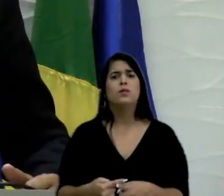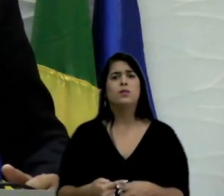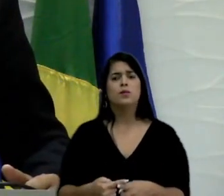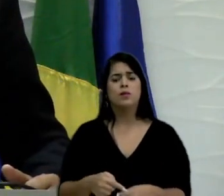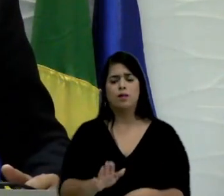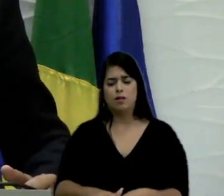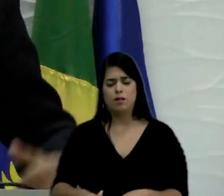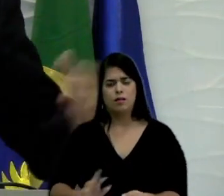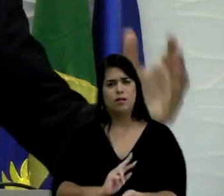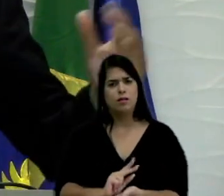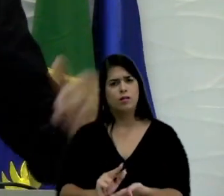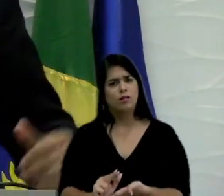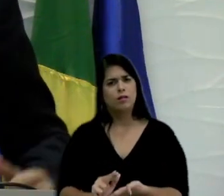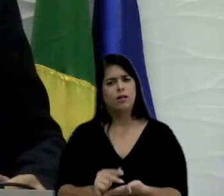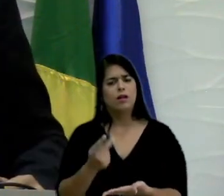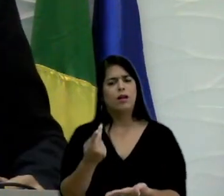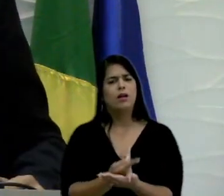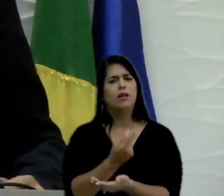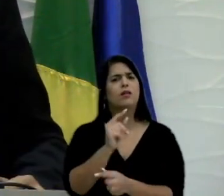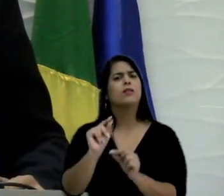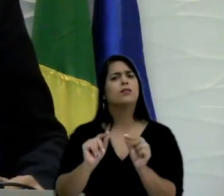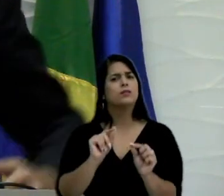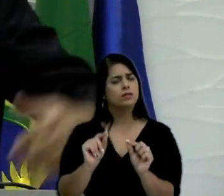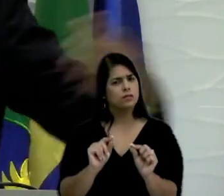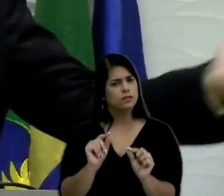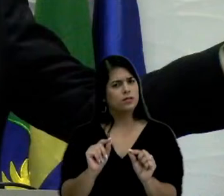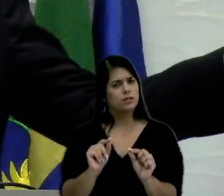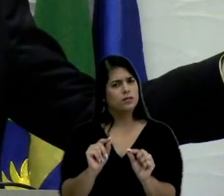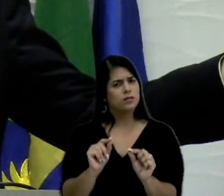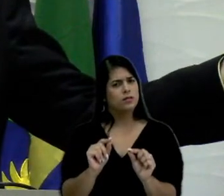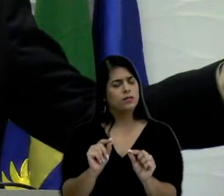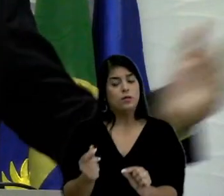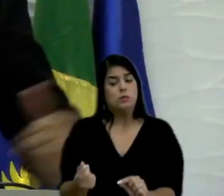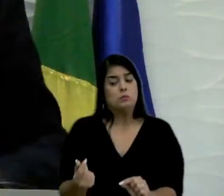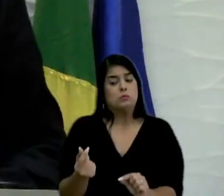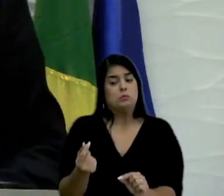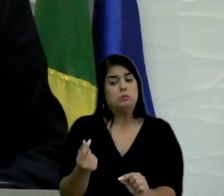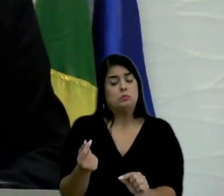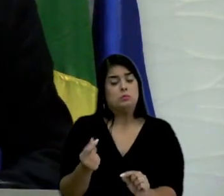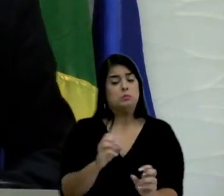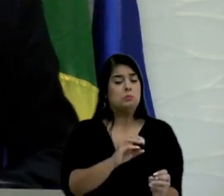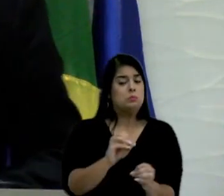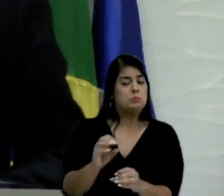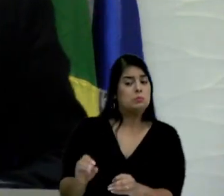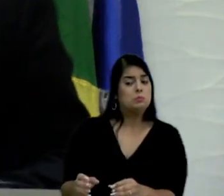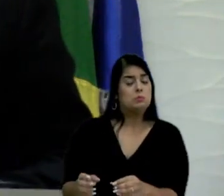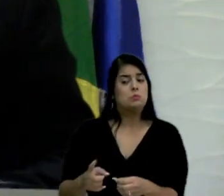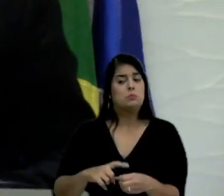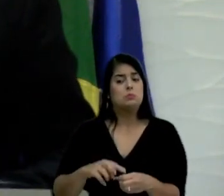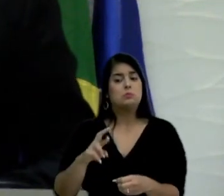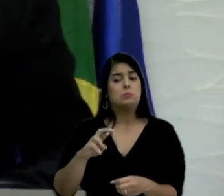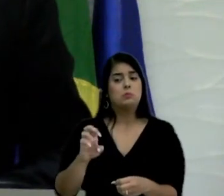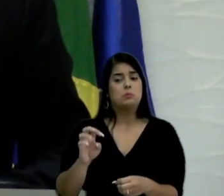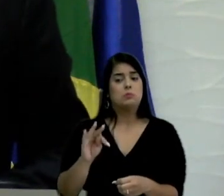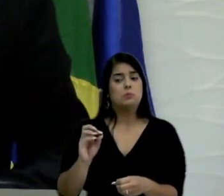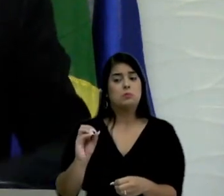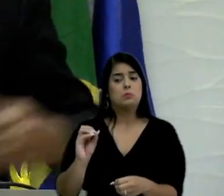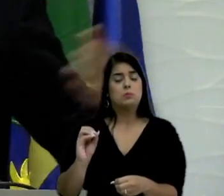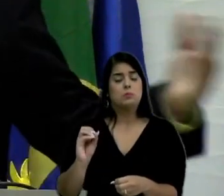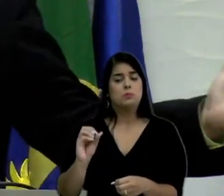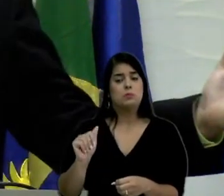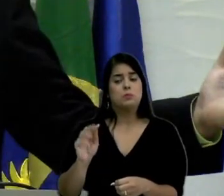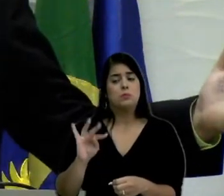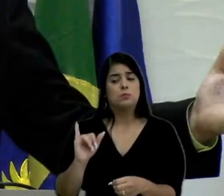essas crianças o que está acontecendo que não teve o dinheiro da educação para pagar retroativo o ano passado